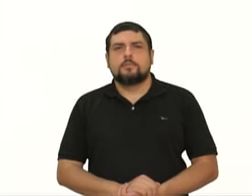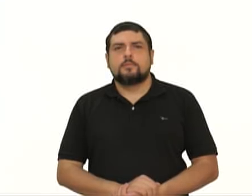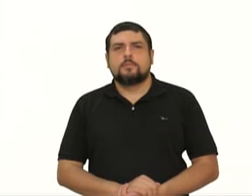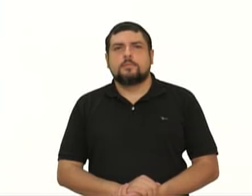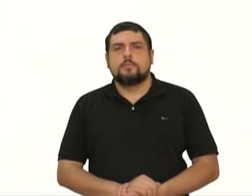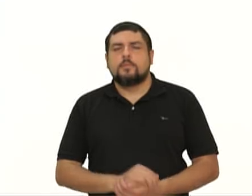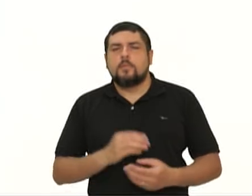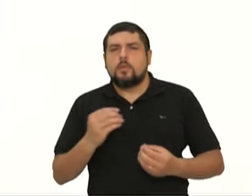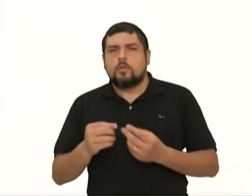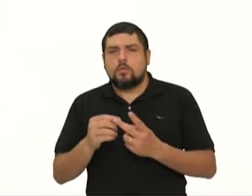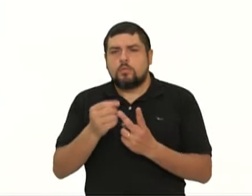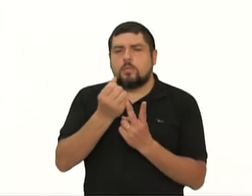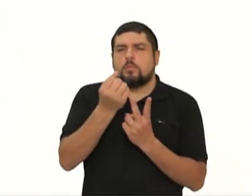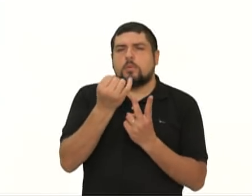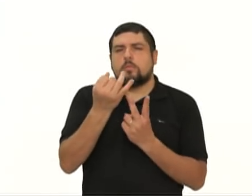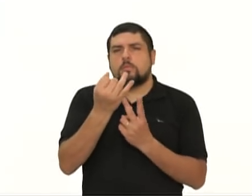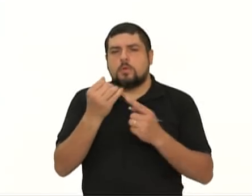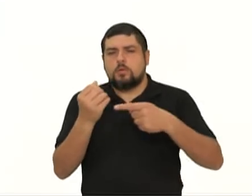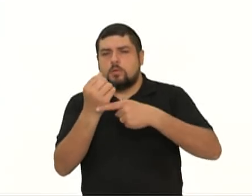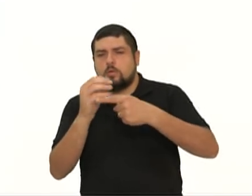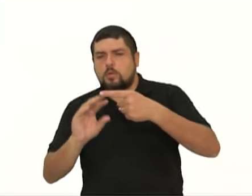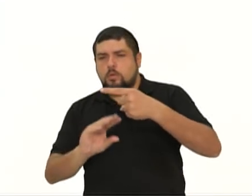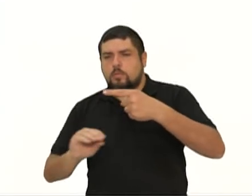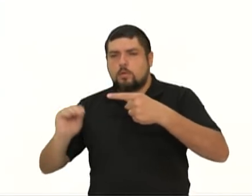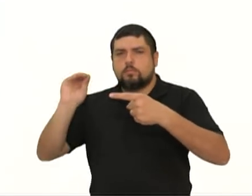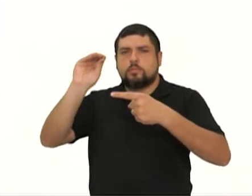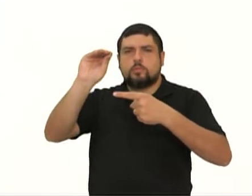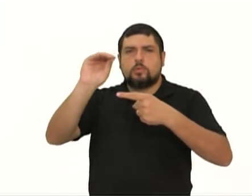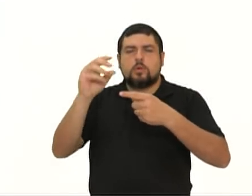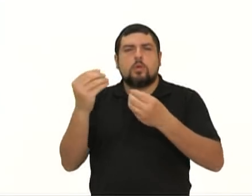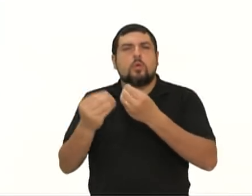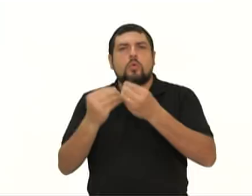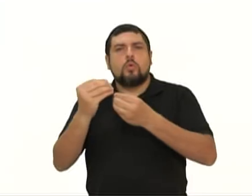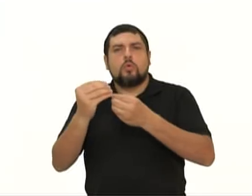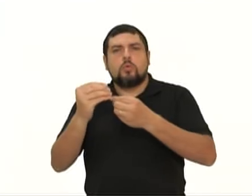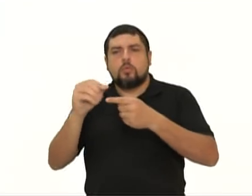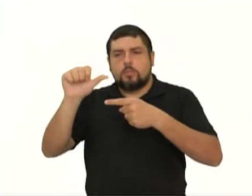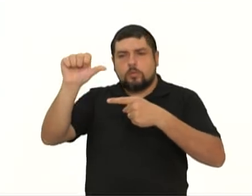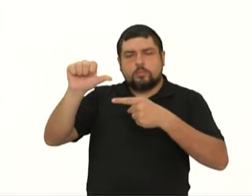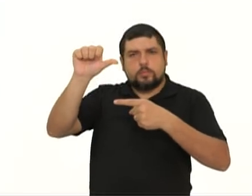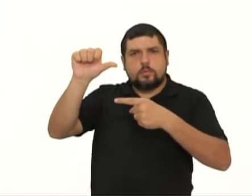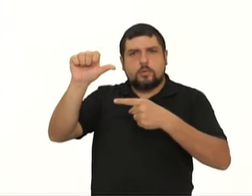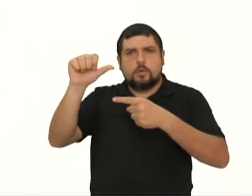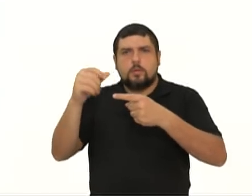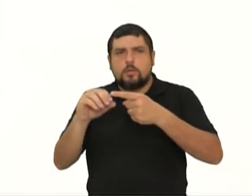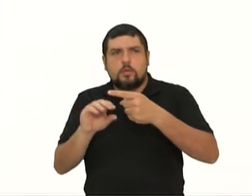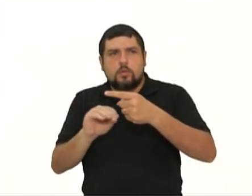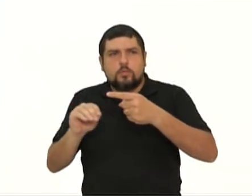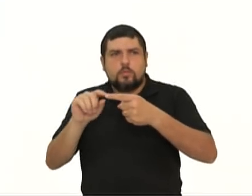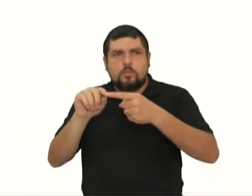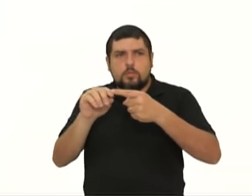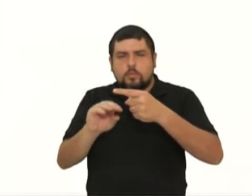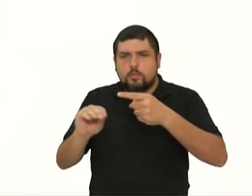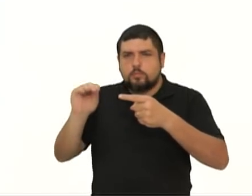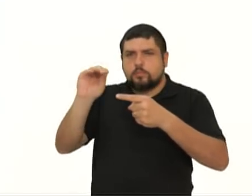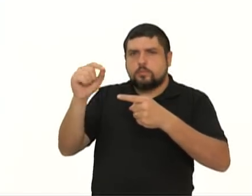a potência em cima, eu mudo o sinal do meu expoente. Lembra que tem propriedade